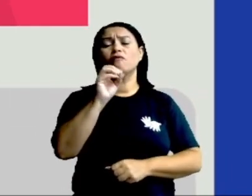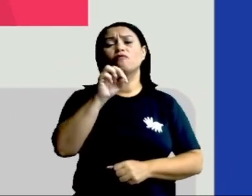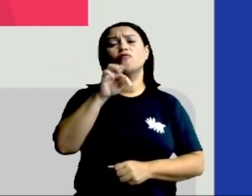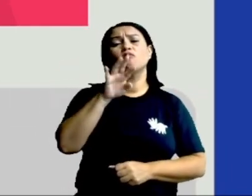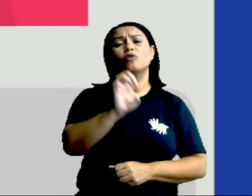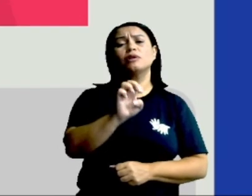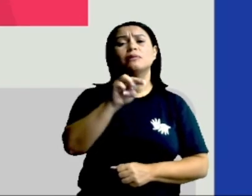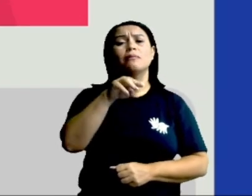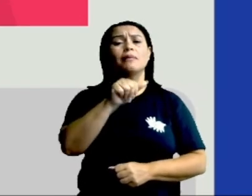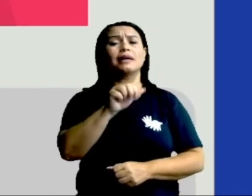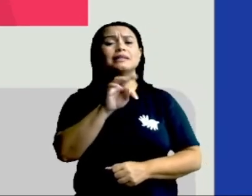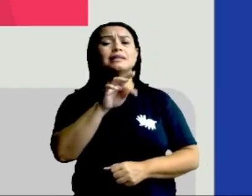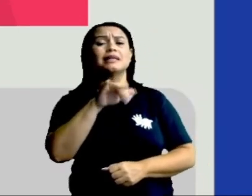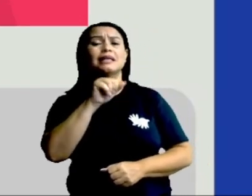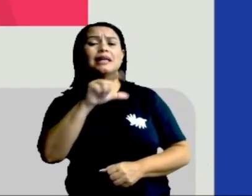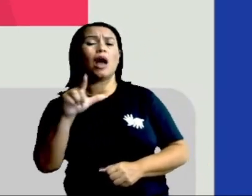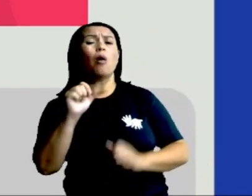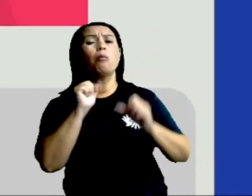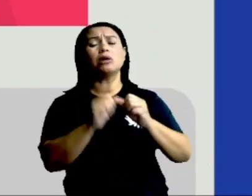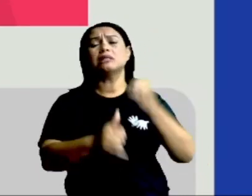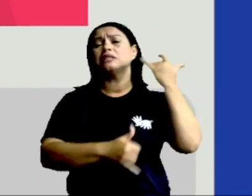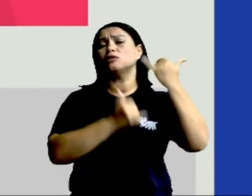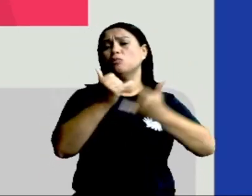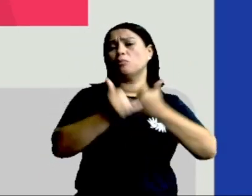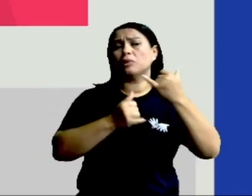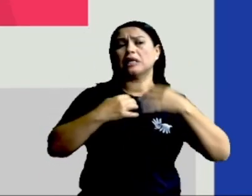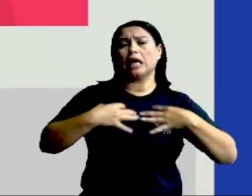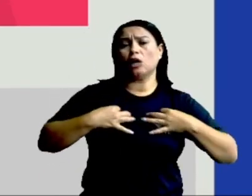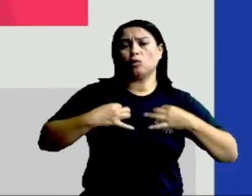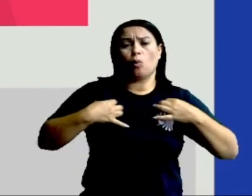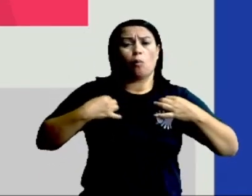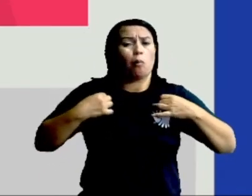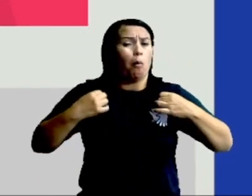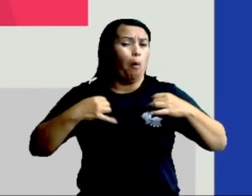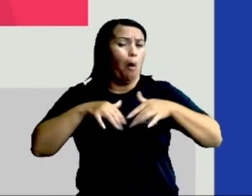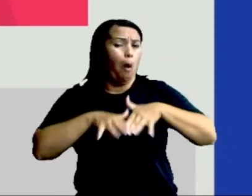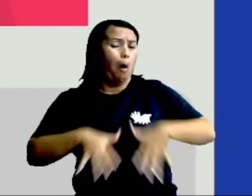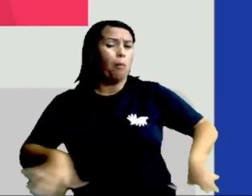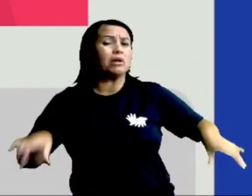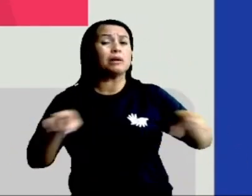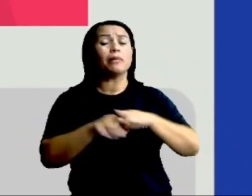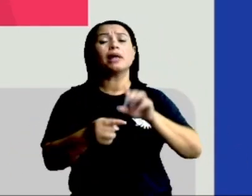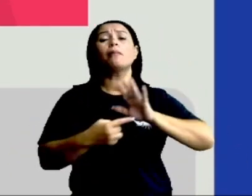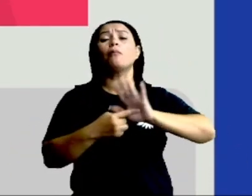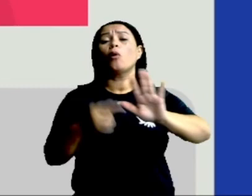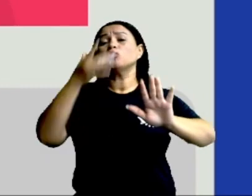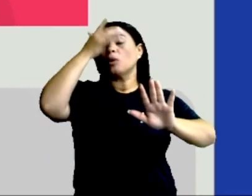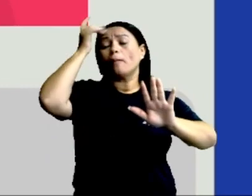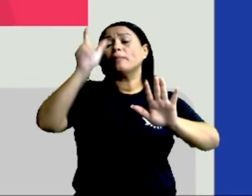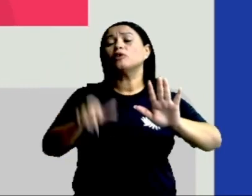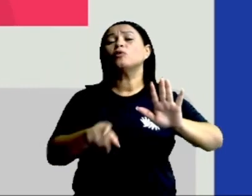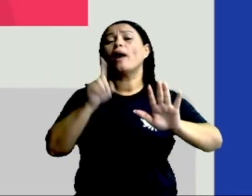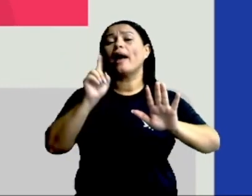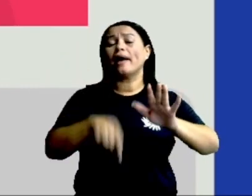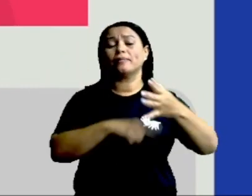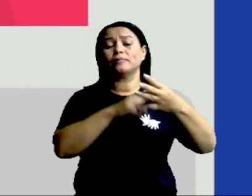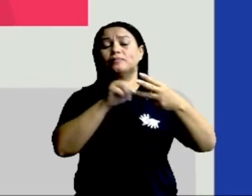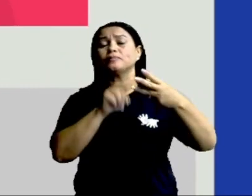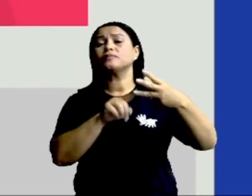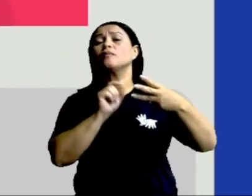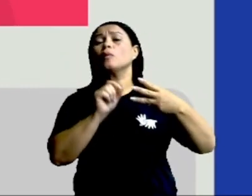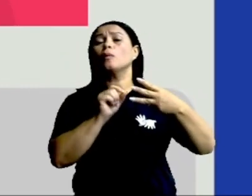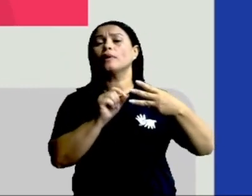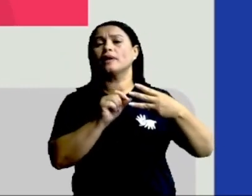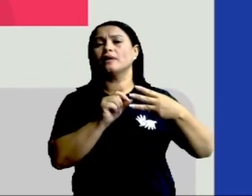brinquedo, uma ferramenta de trabalho, uma roupa, qualquer objeto que mostre quem a pessoa é. Terceira pista, uma